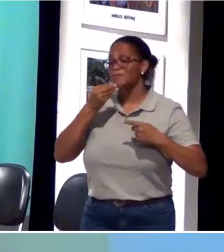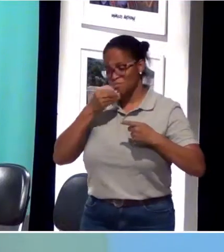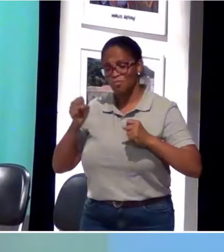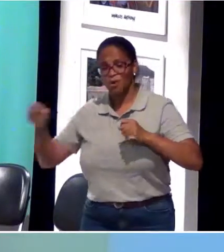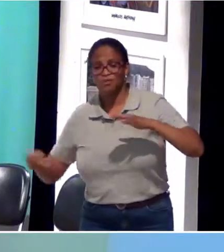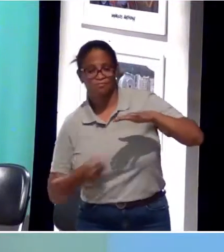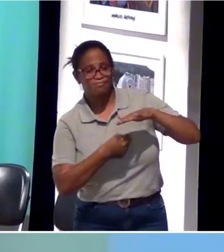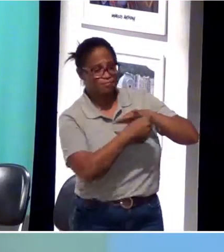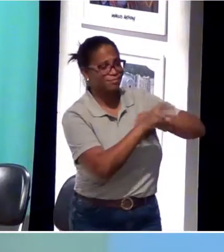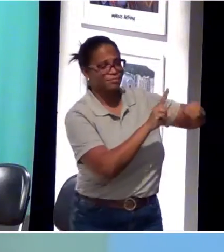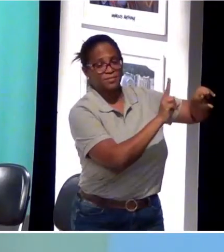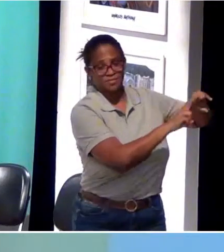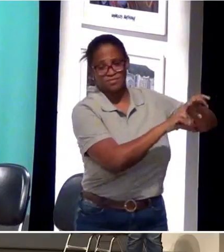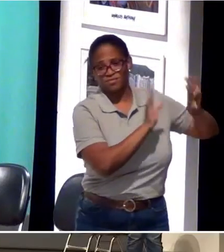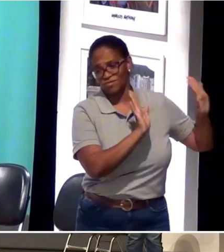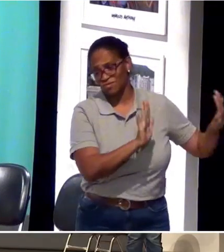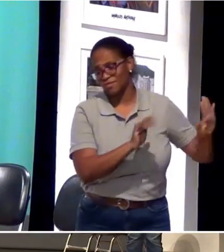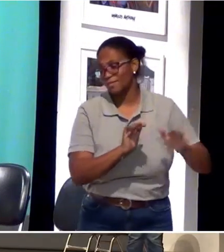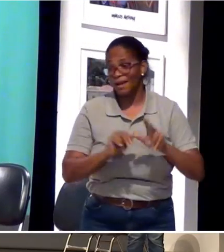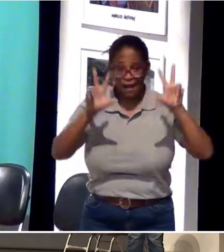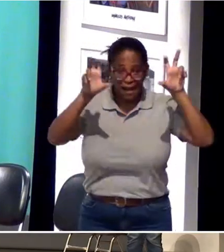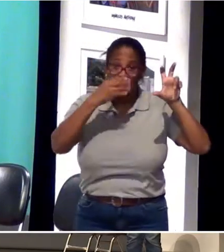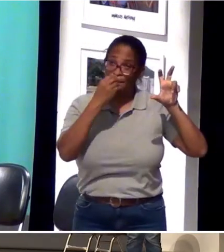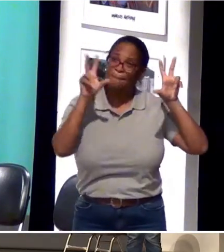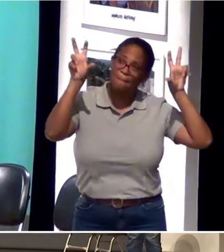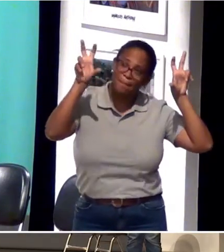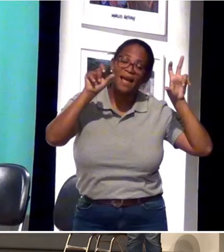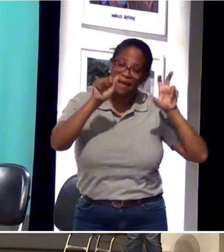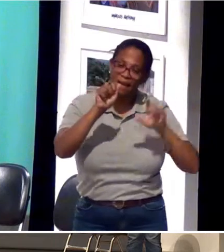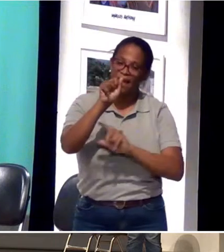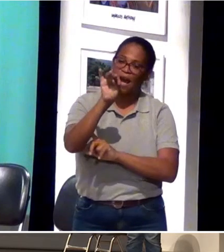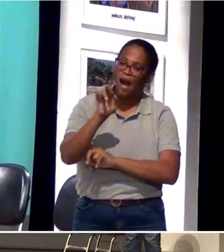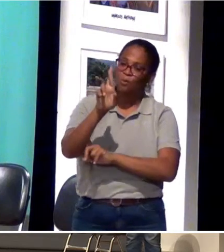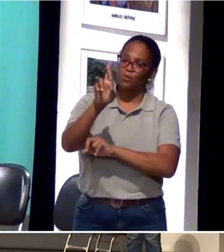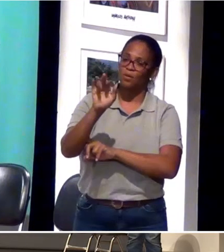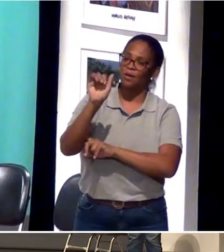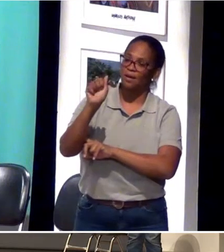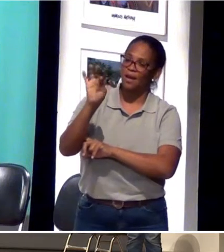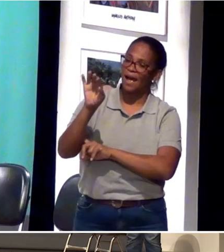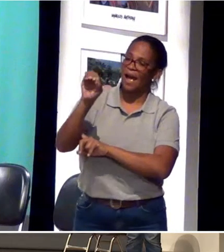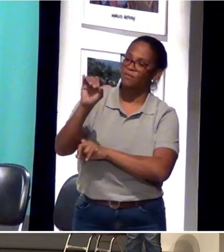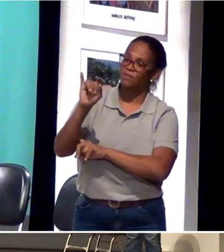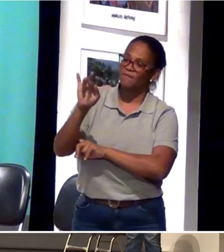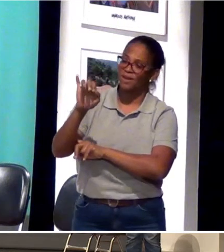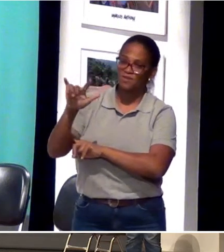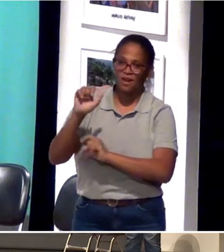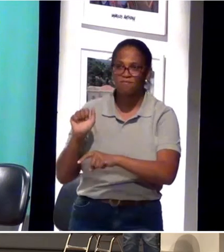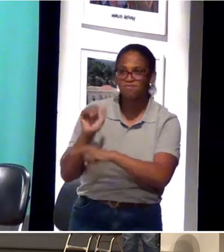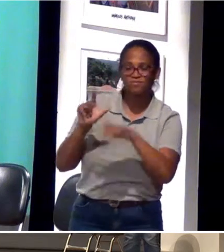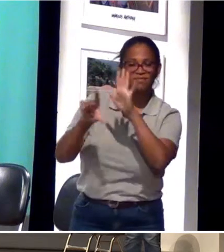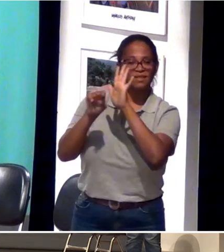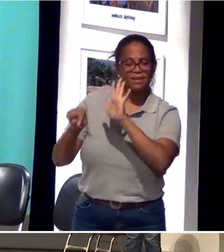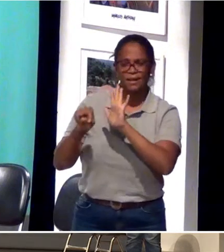instituição que o autor de ato infracional. Esse olhar, ele é um olhar que você só viabiliza